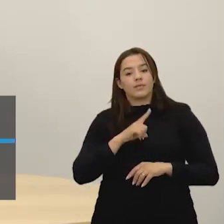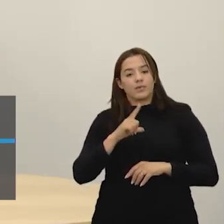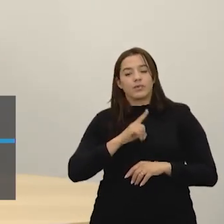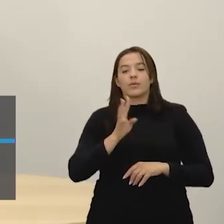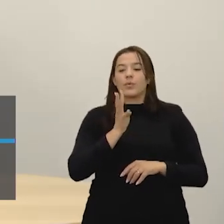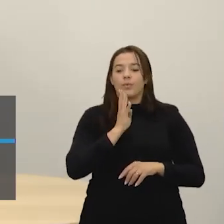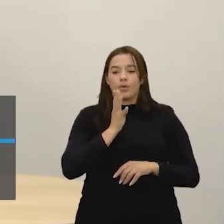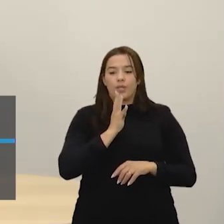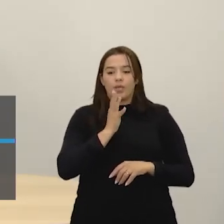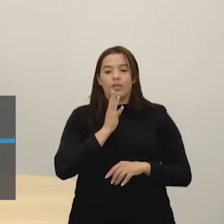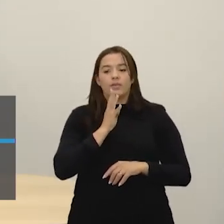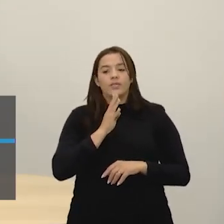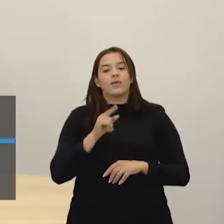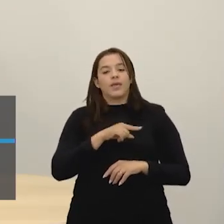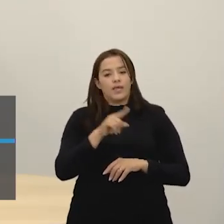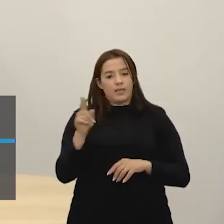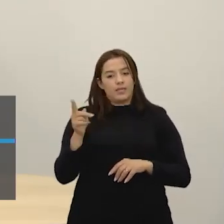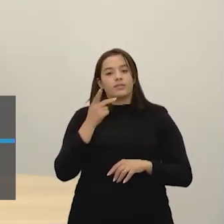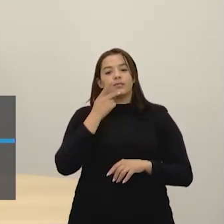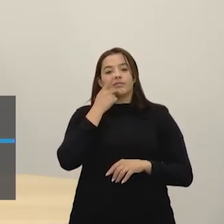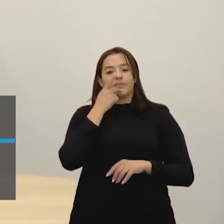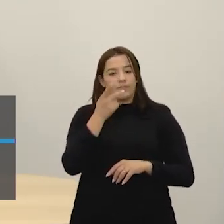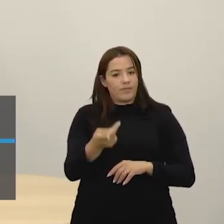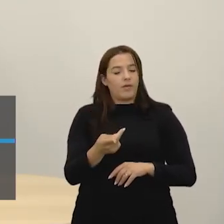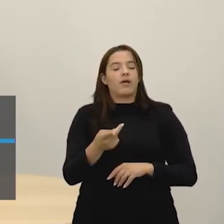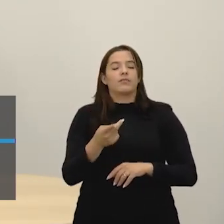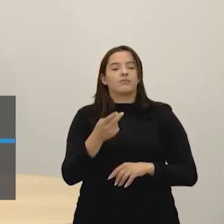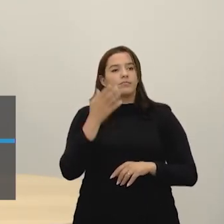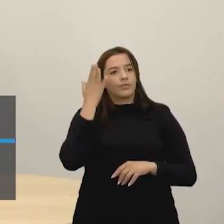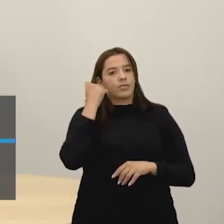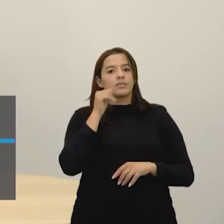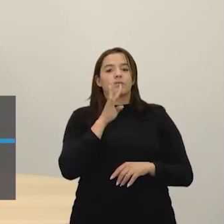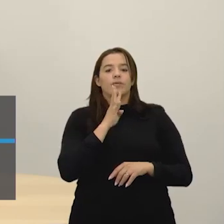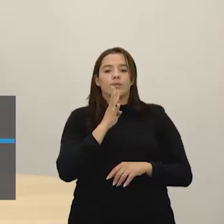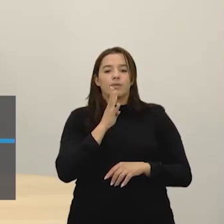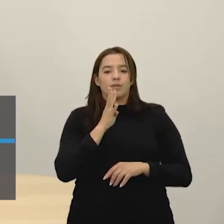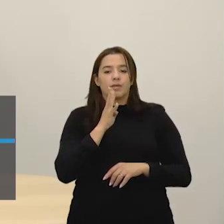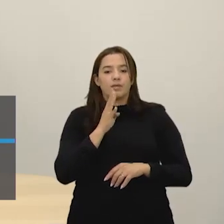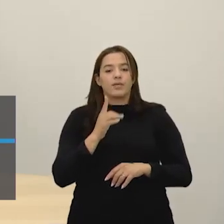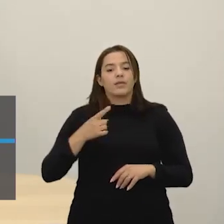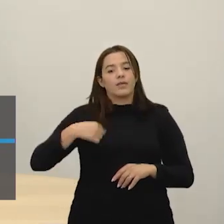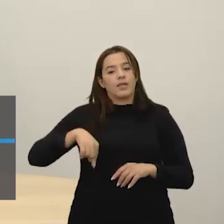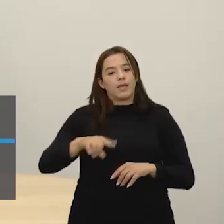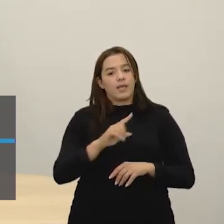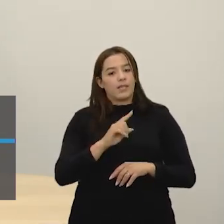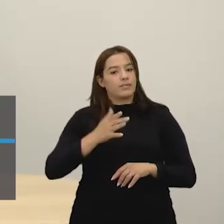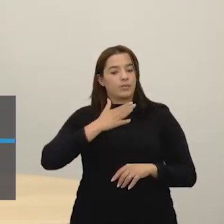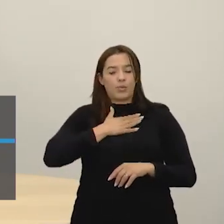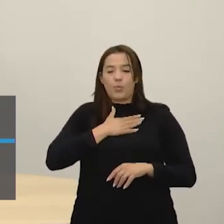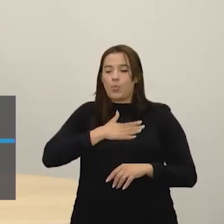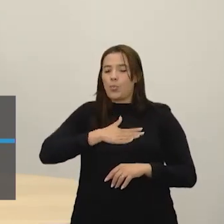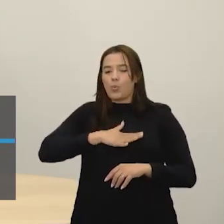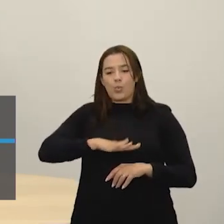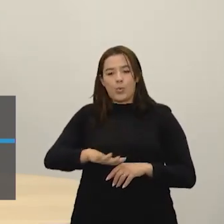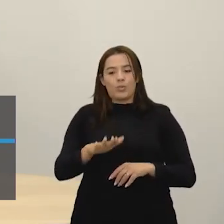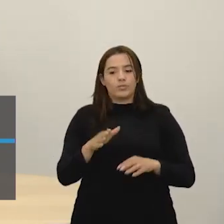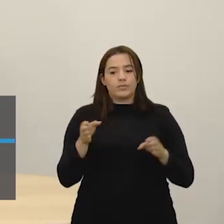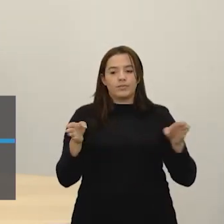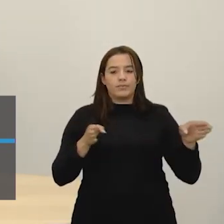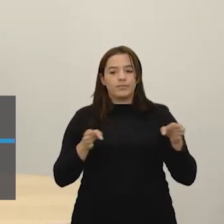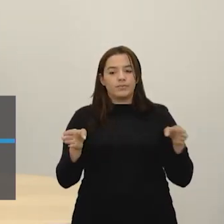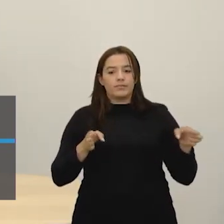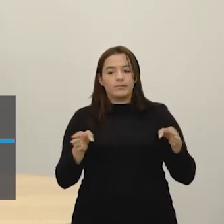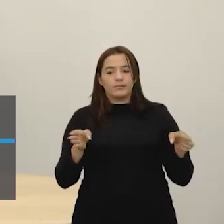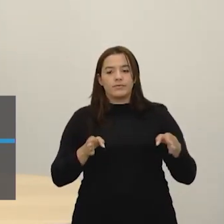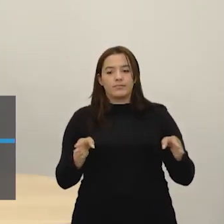conhecimento, as pessoas falam daquilo com muita propriedade, as pessoas sentem repulsa a esse período da